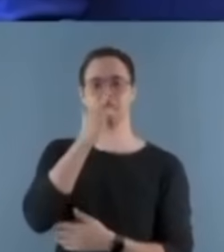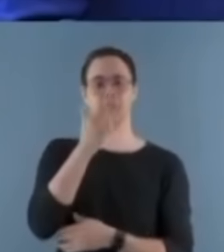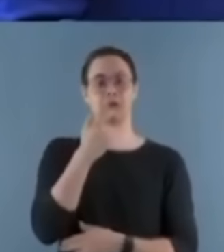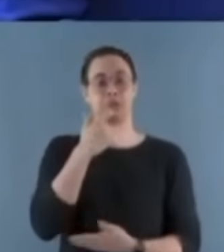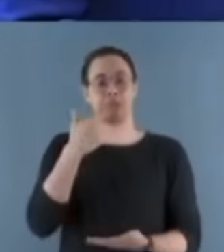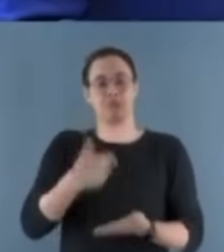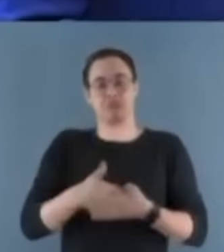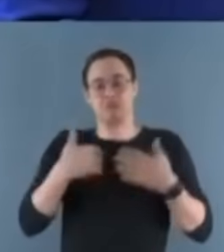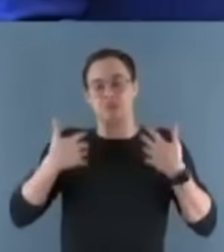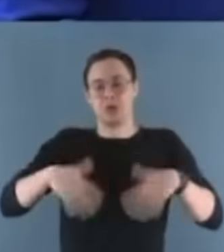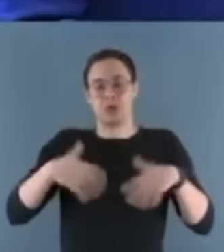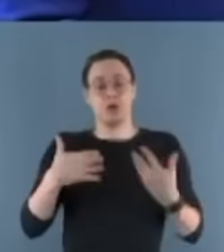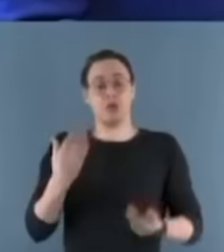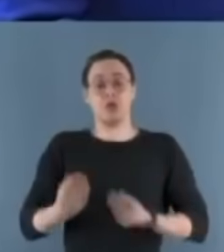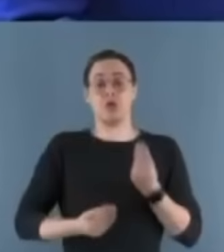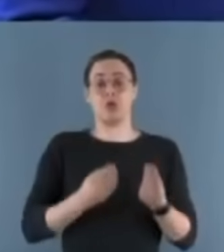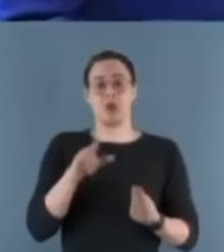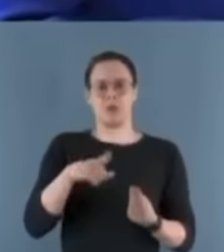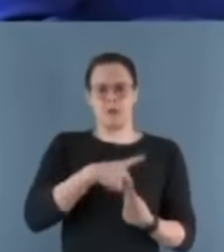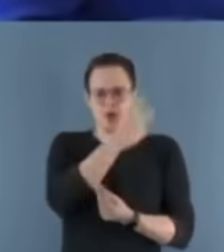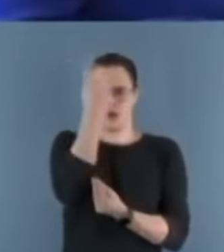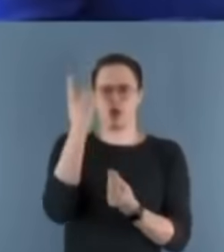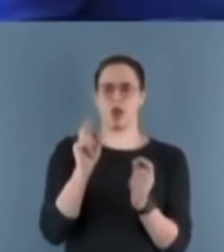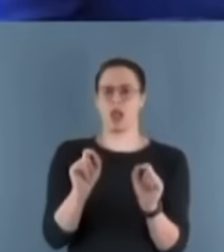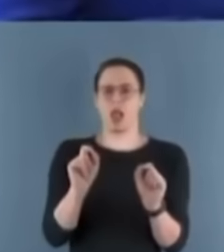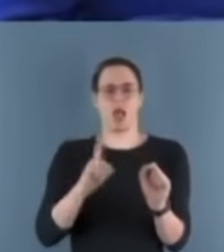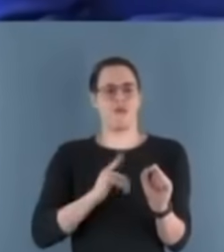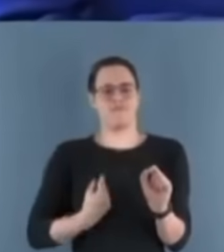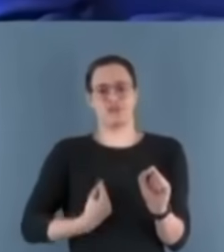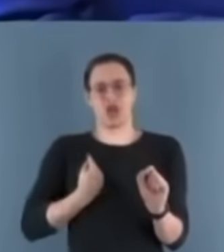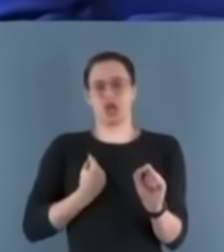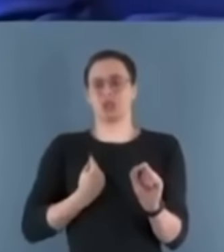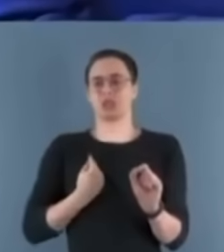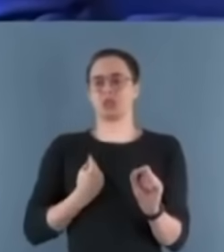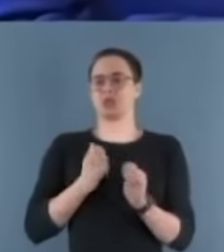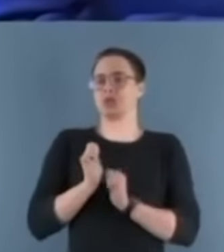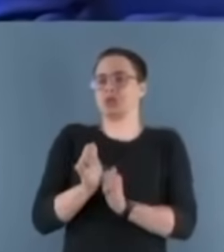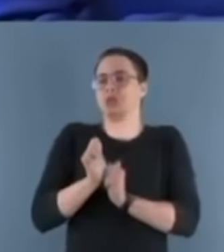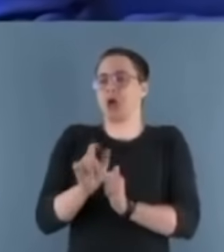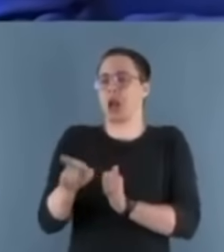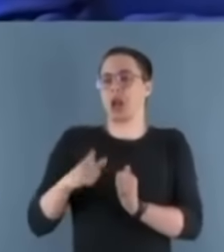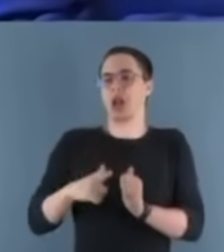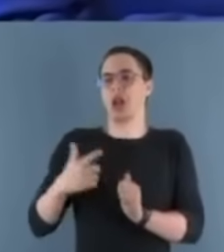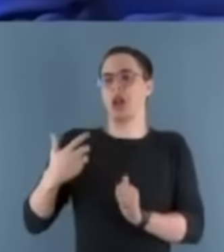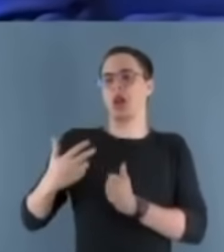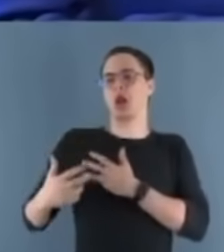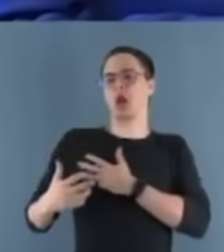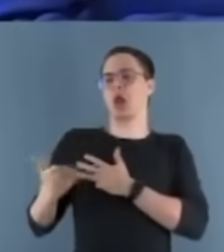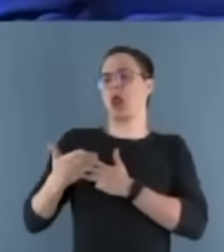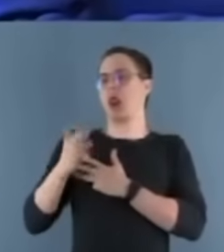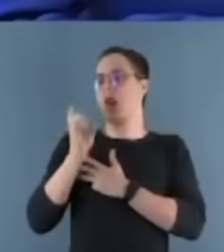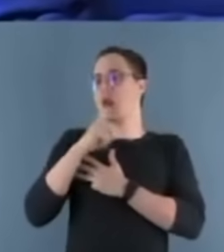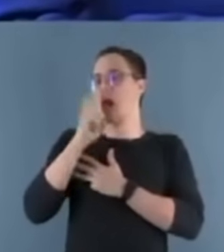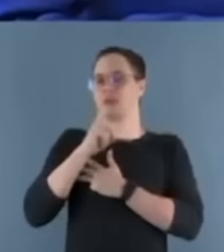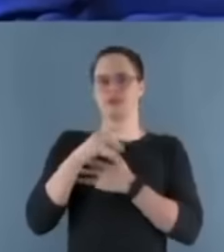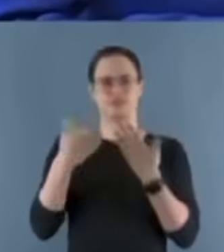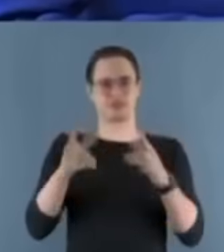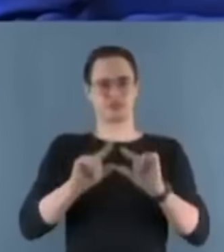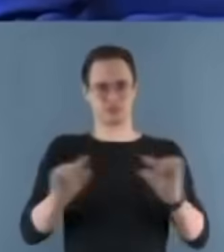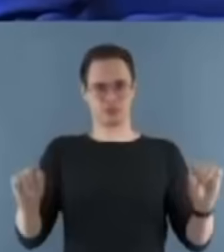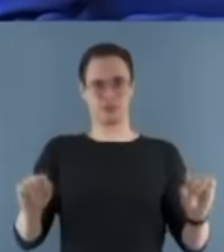impressionante a capacidade das pessoas que estão ao lado ali do Lula de mentir. Eu quero pegar aqui uma